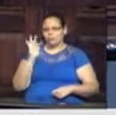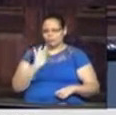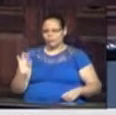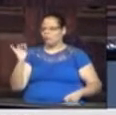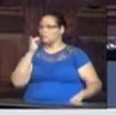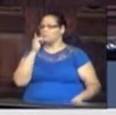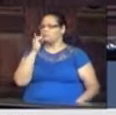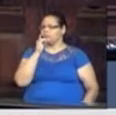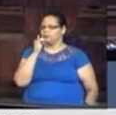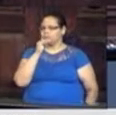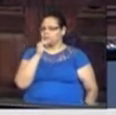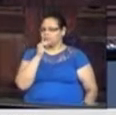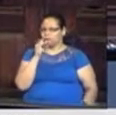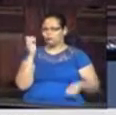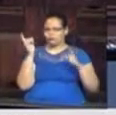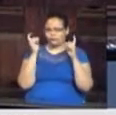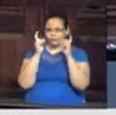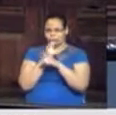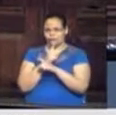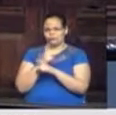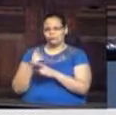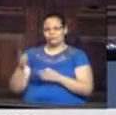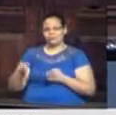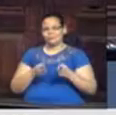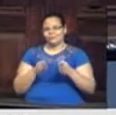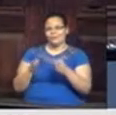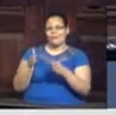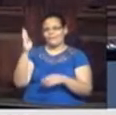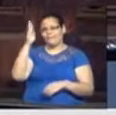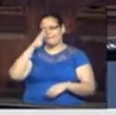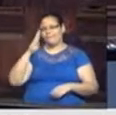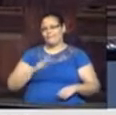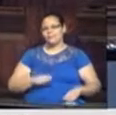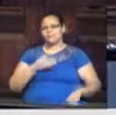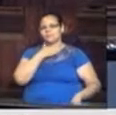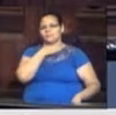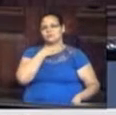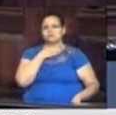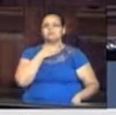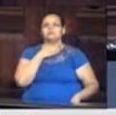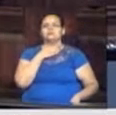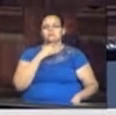dando o exemplo na difícil travessia para tirar o Brasil da crise a partir do